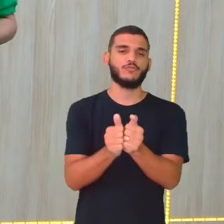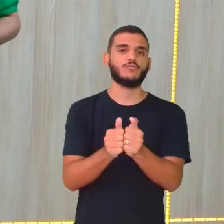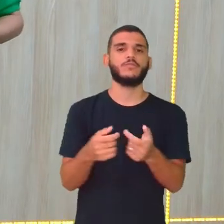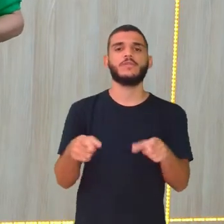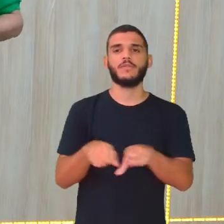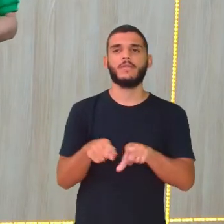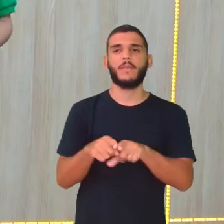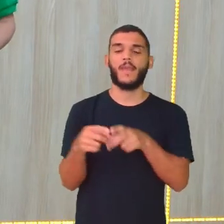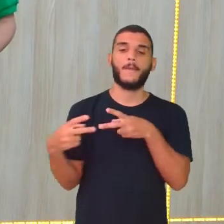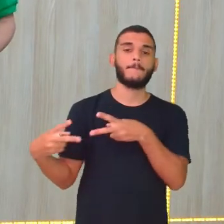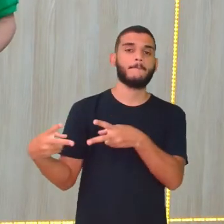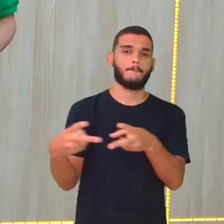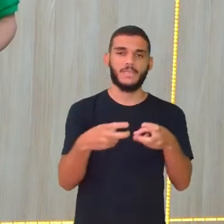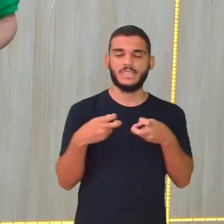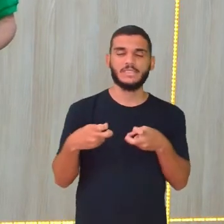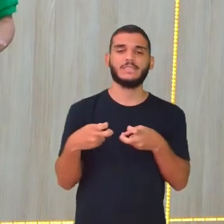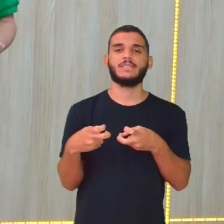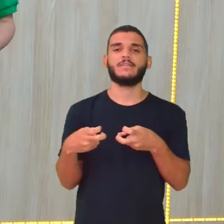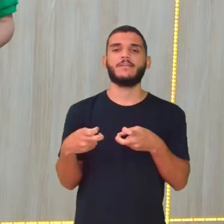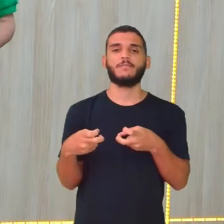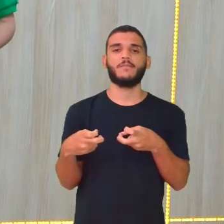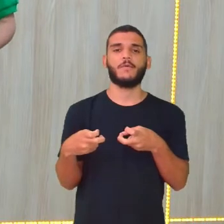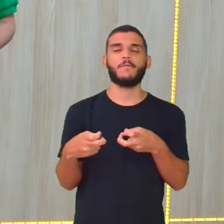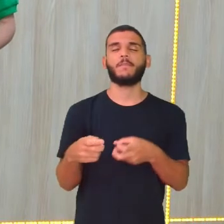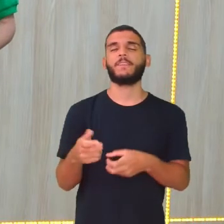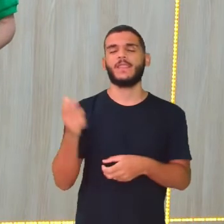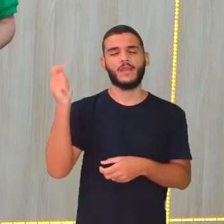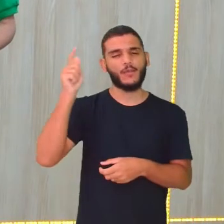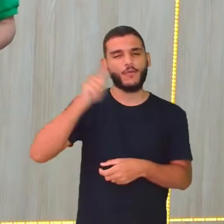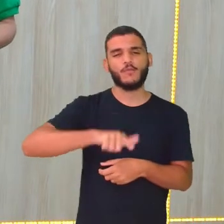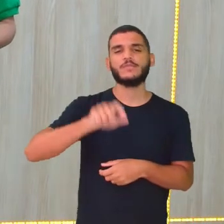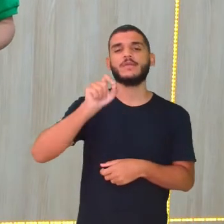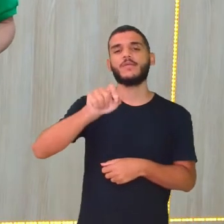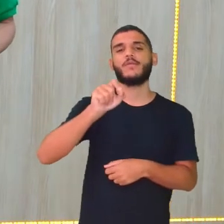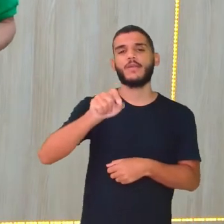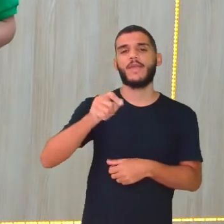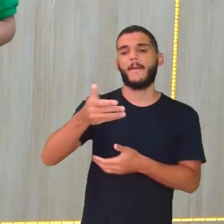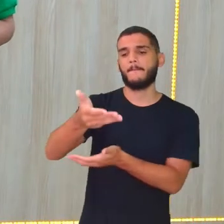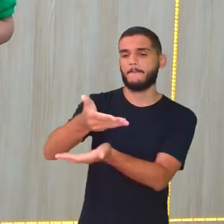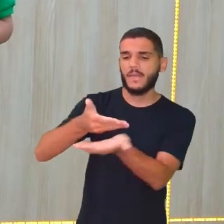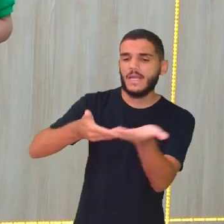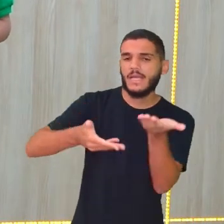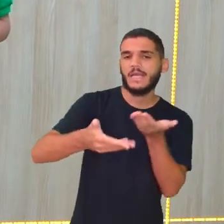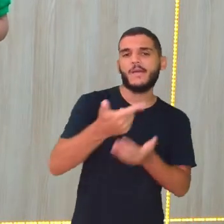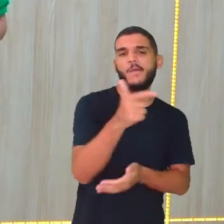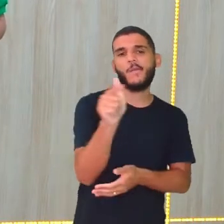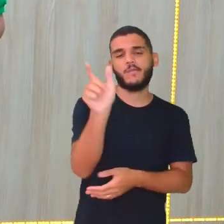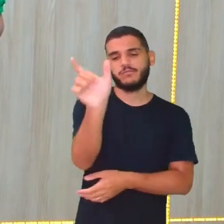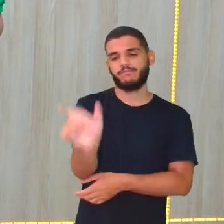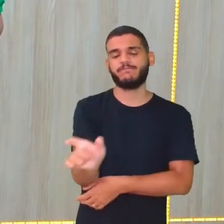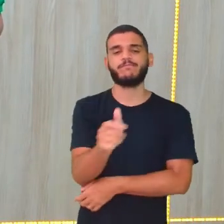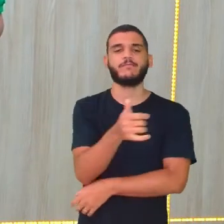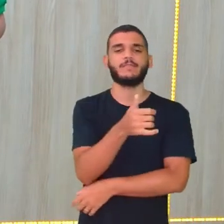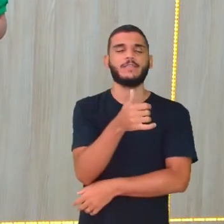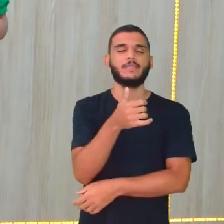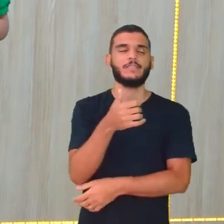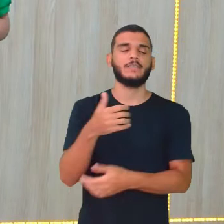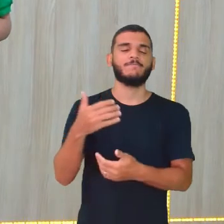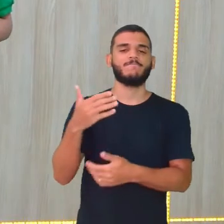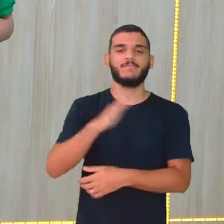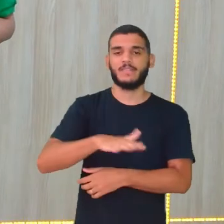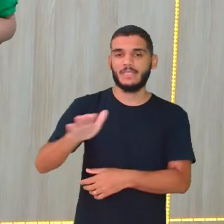eles conseguem sim ter esses momentos de troca com outras crianças da mesma faixa etária que